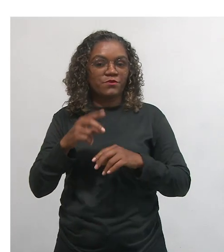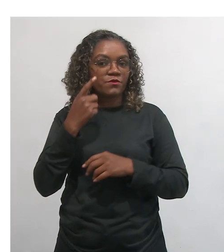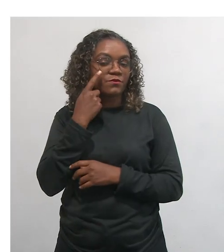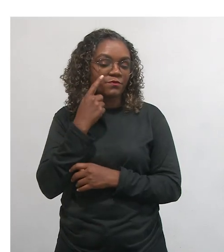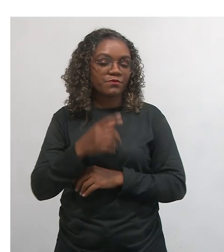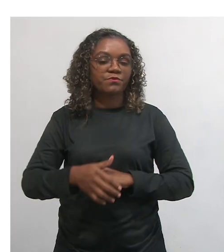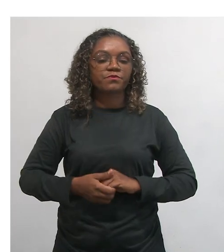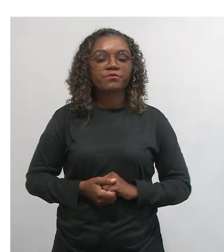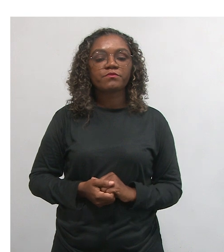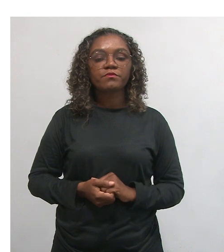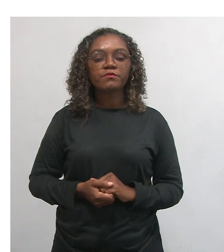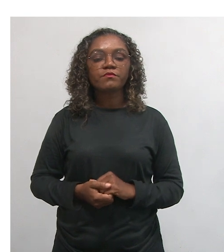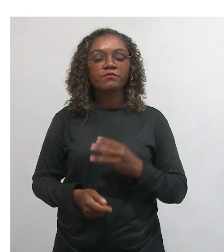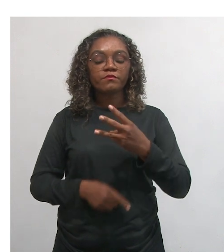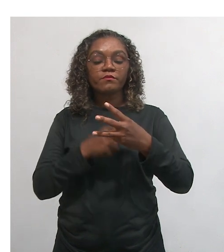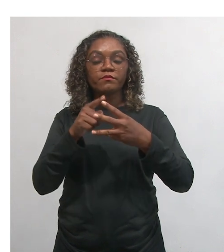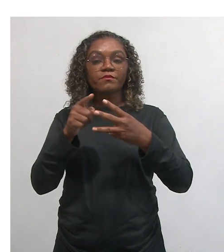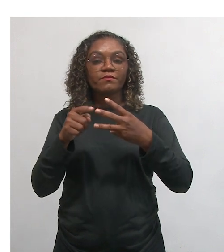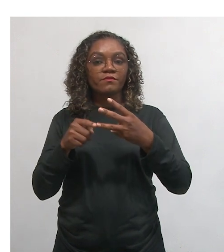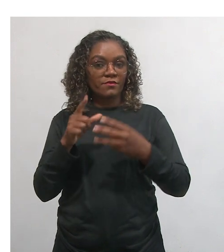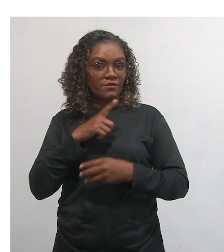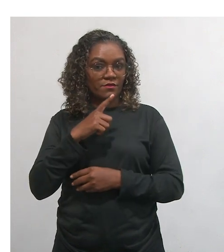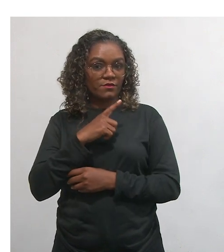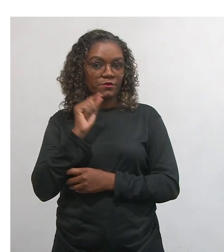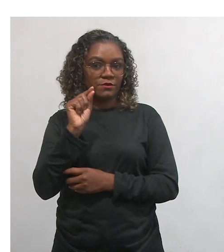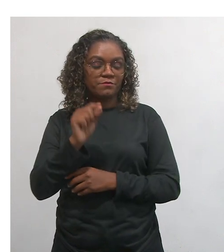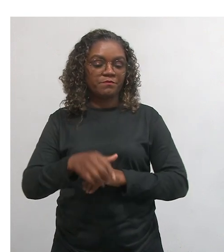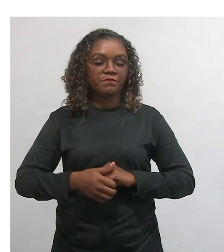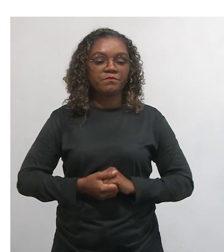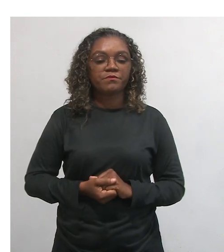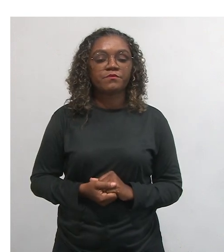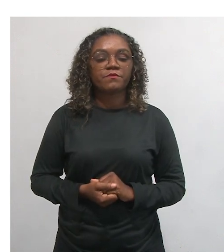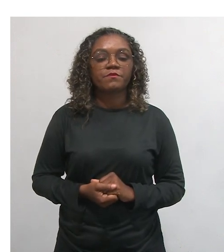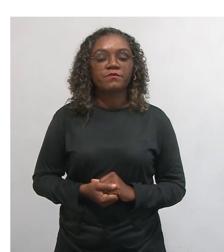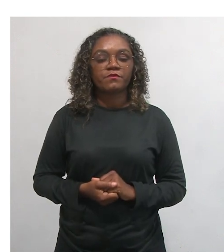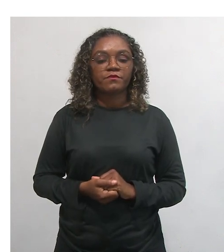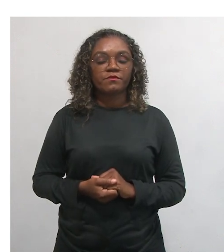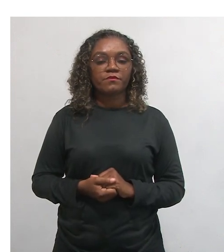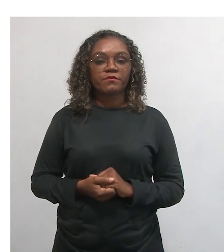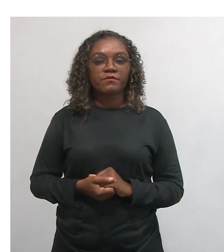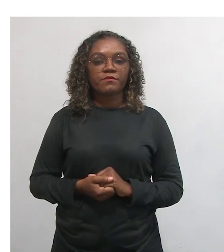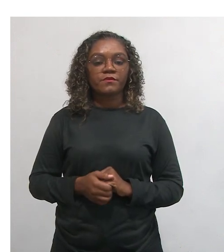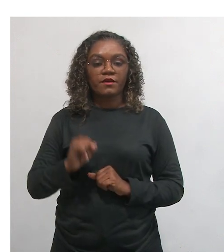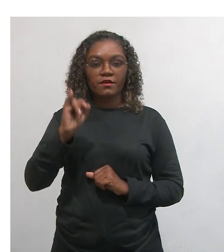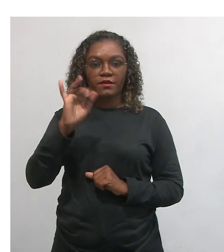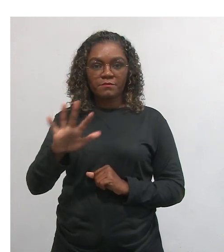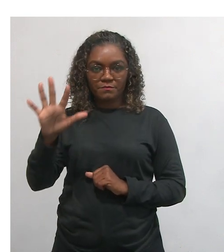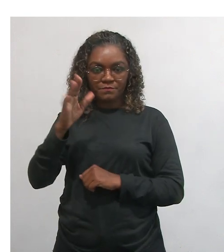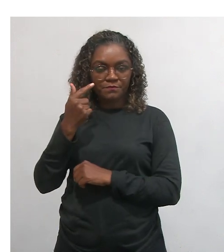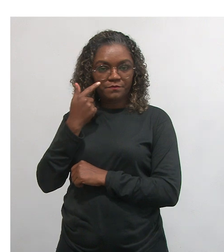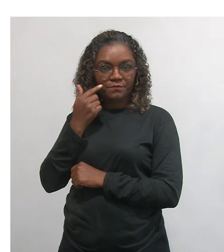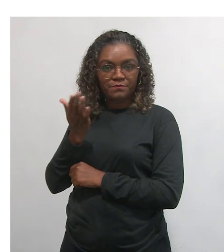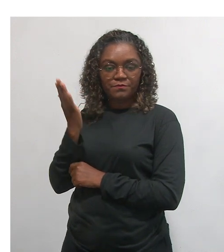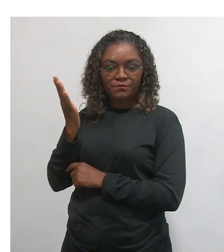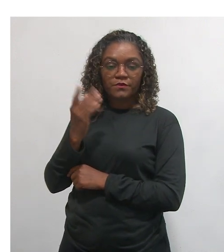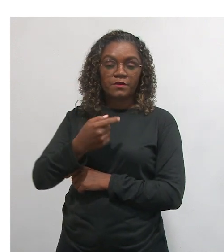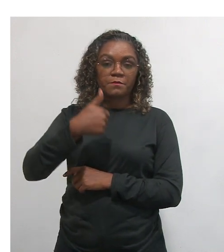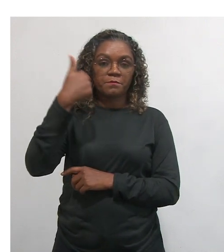gente, acompanhe, vou colocar 3 pontos. Então aqui nós temos no centro